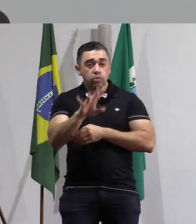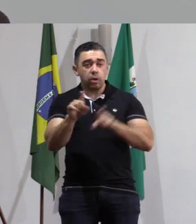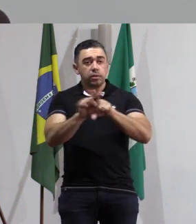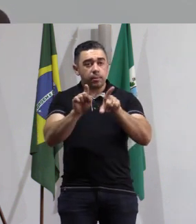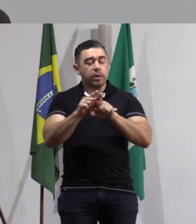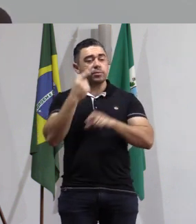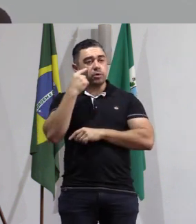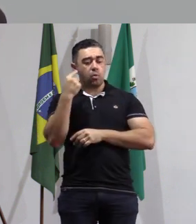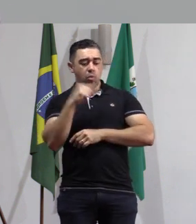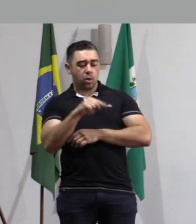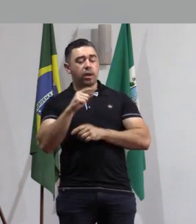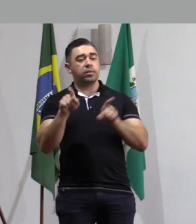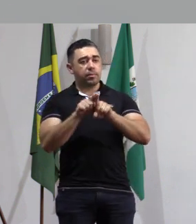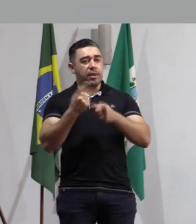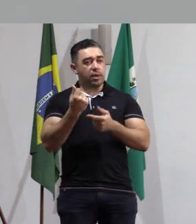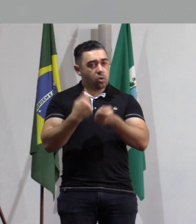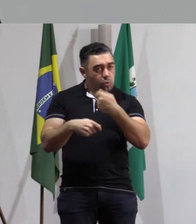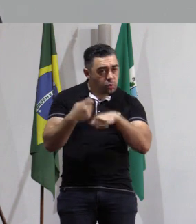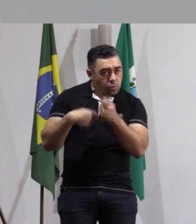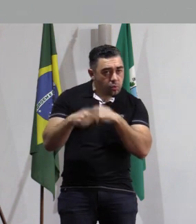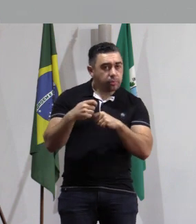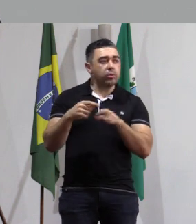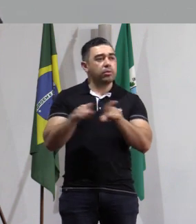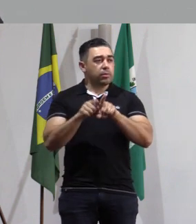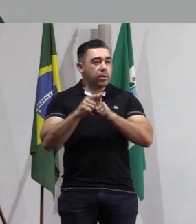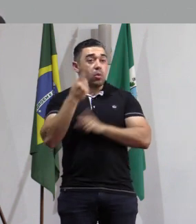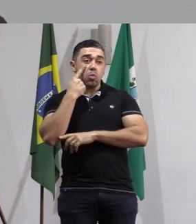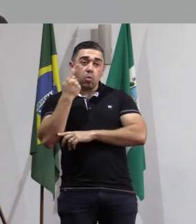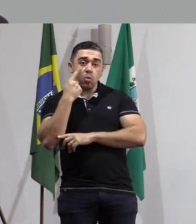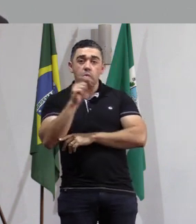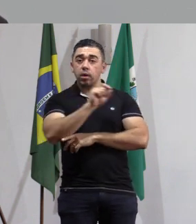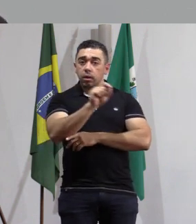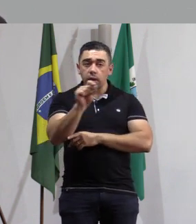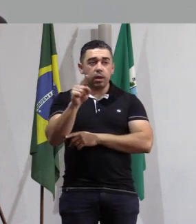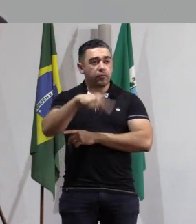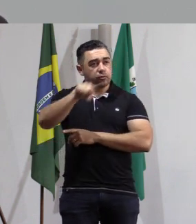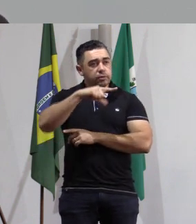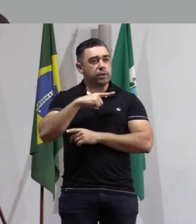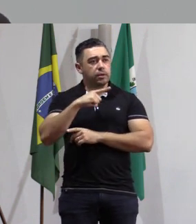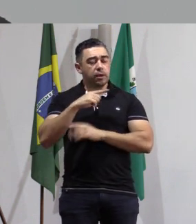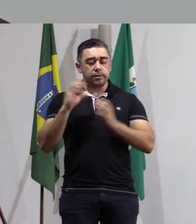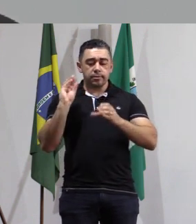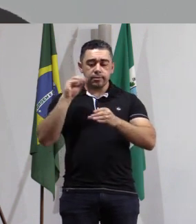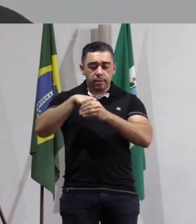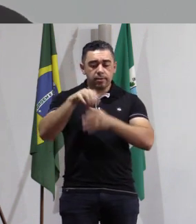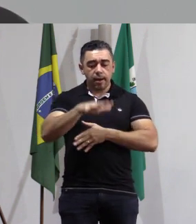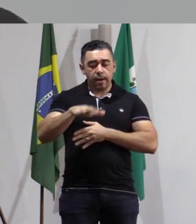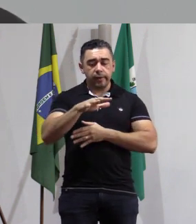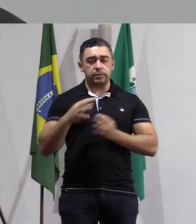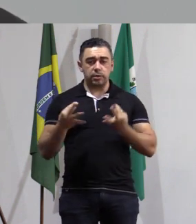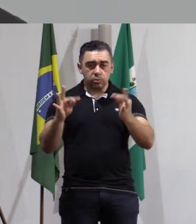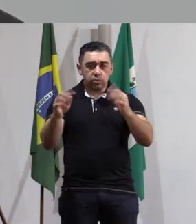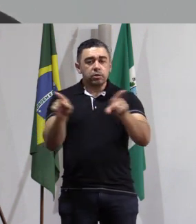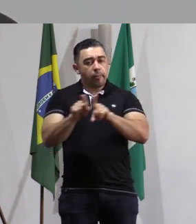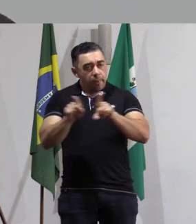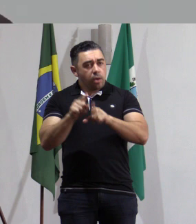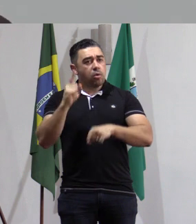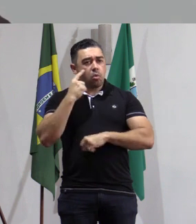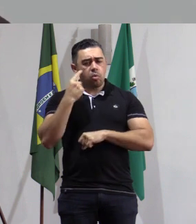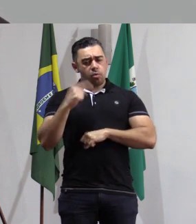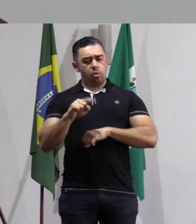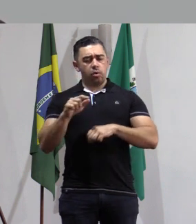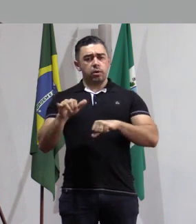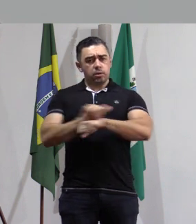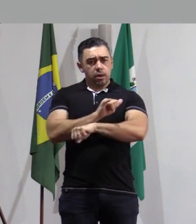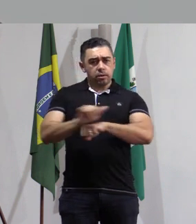olhar econômico, tem que ter um olhar daqueles que estão no sistema da ciência e tecnologia, tem que ter um olhar, claro, estratégico também do nosso